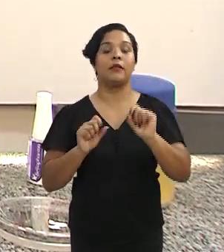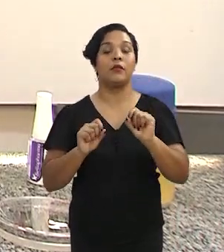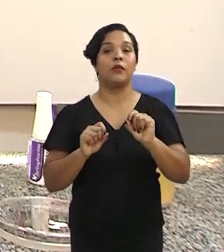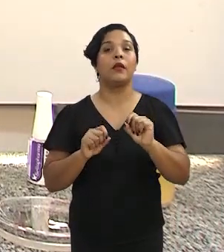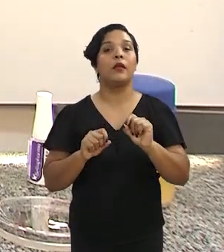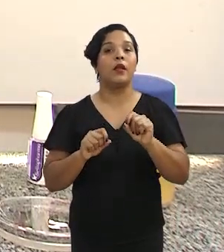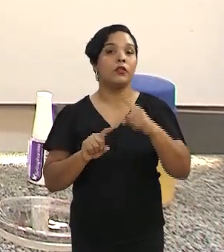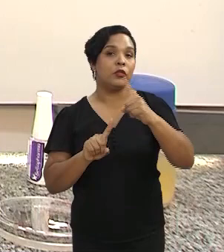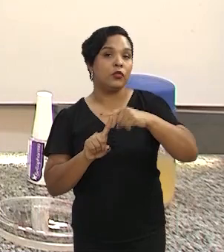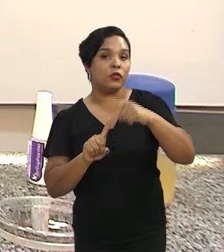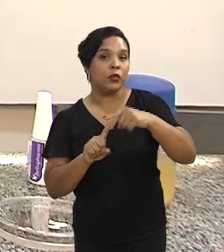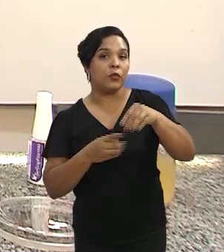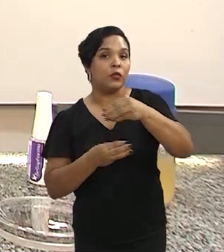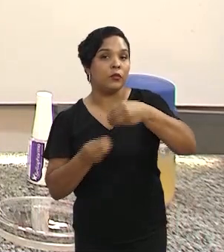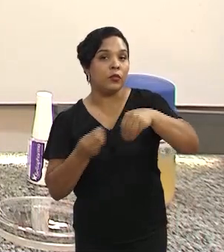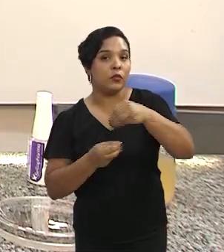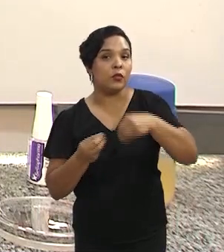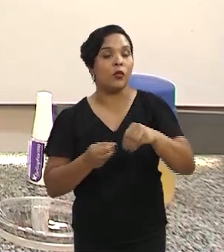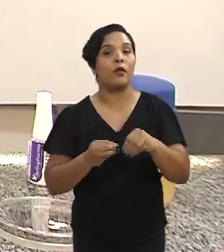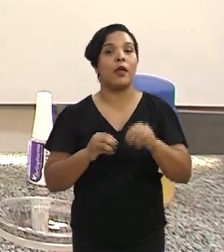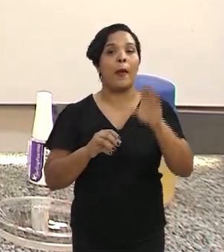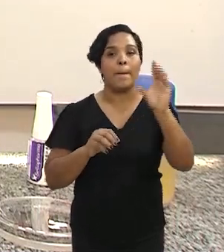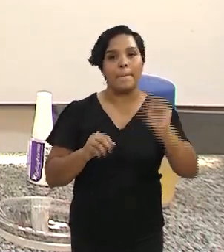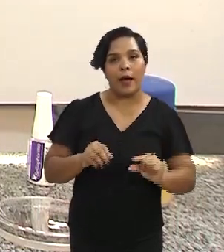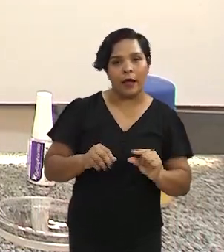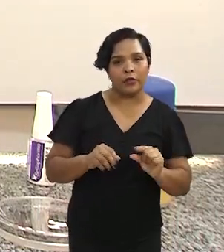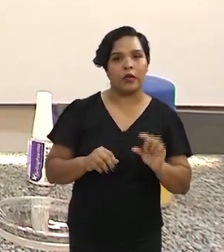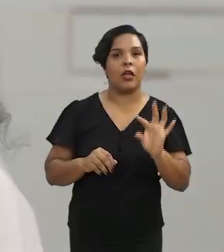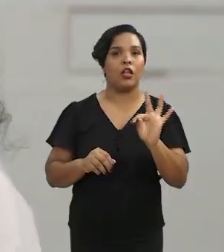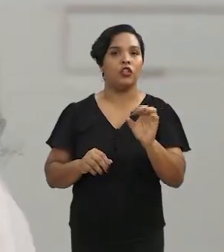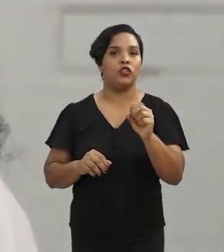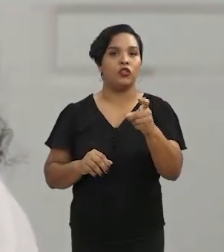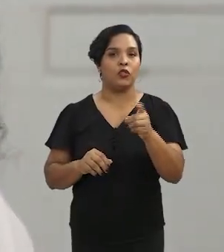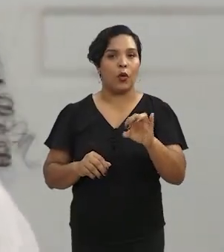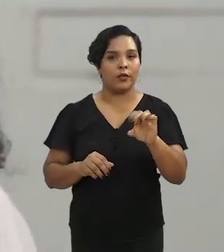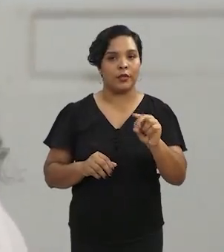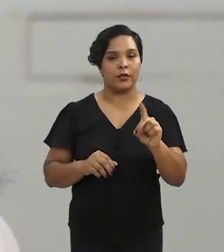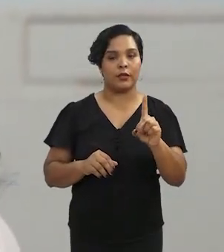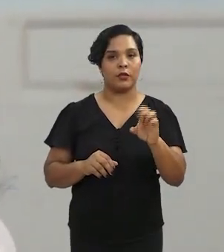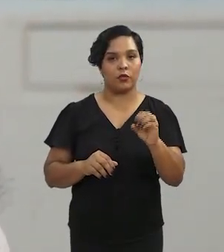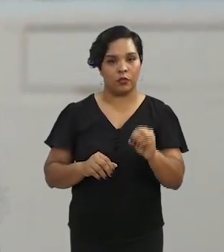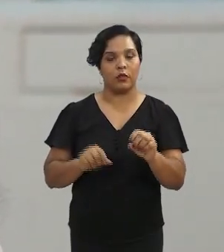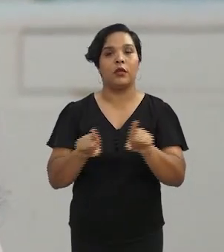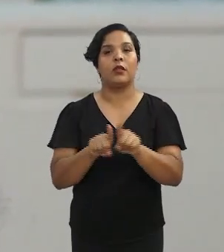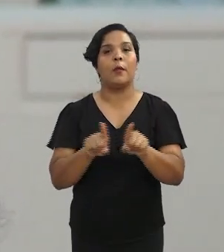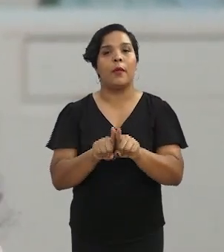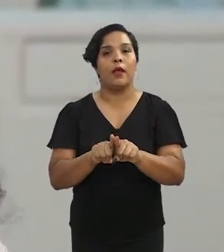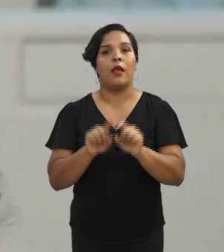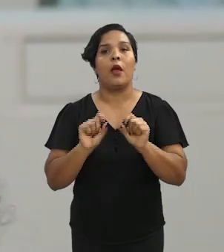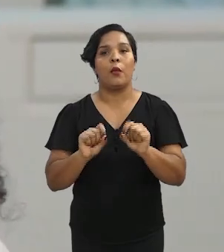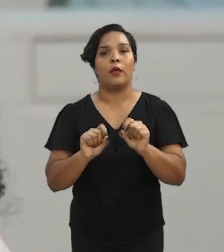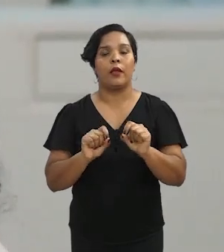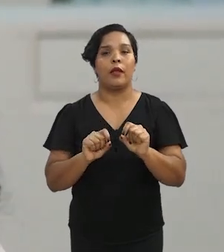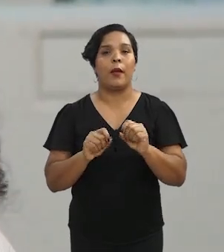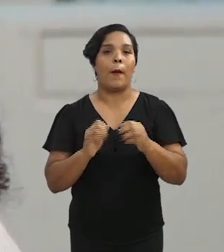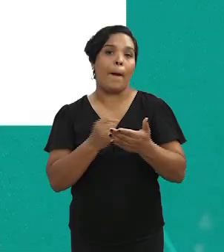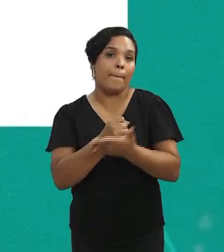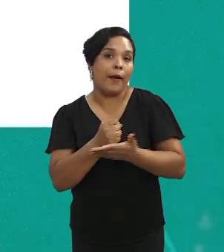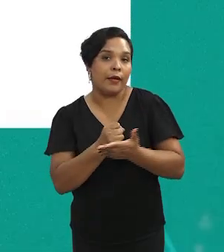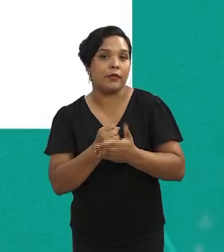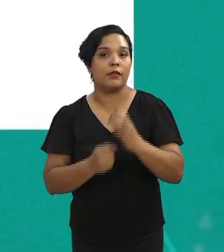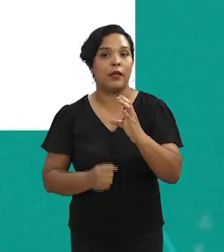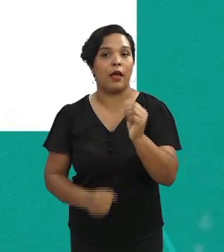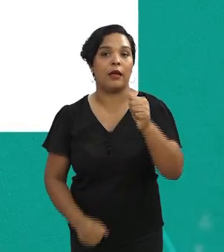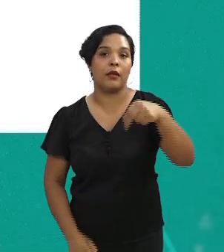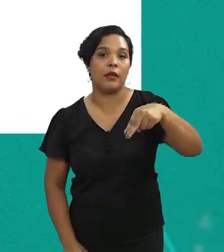E o cinnamaldeído, ele é descrito na literatura como uma baixa toxicidade. Quem é o cinnamaldeído? Ele é o composto majoritário da